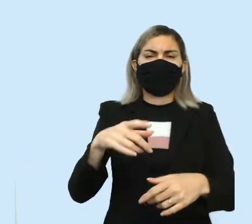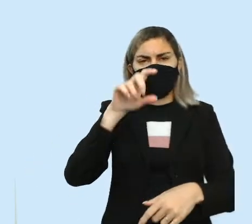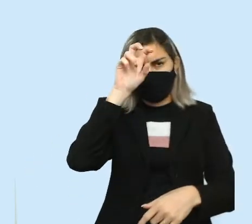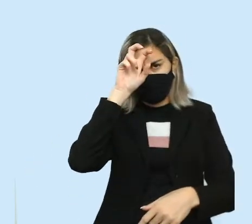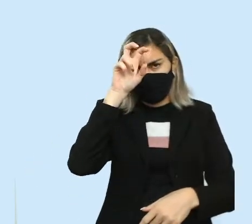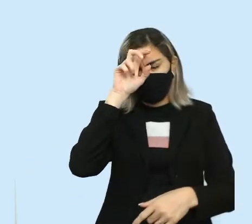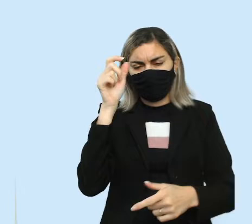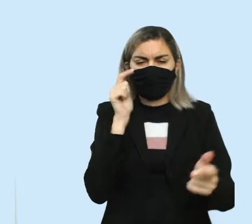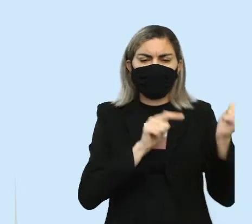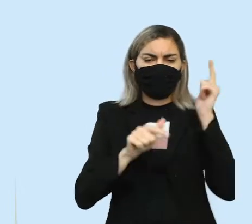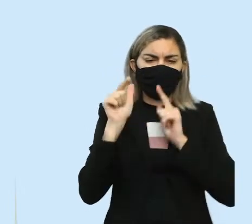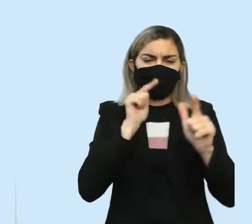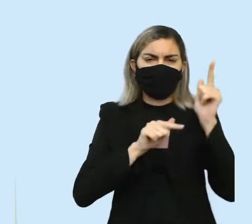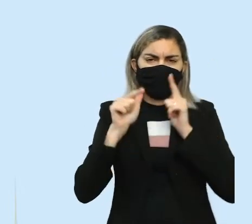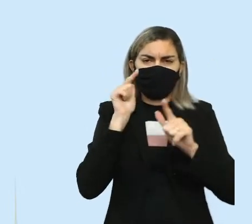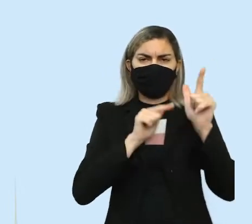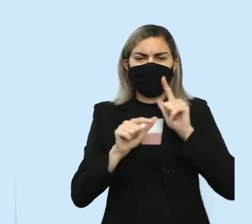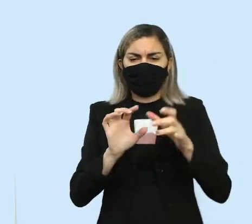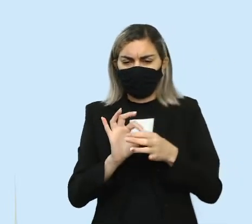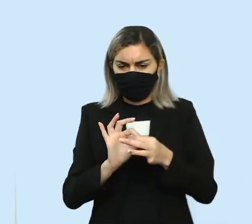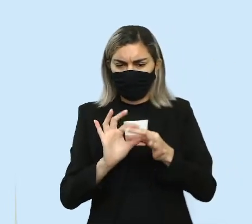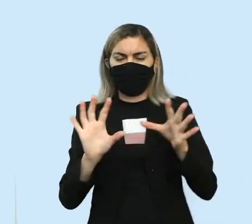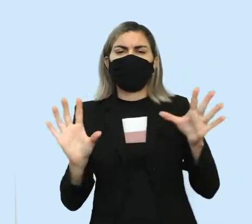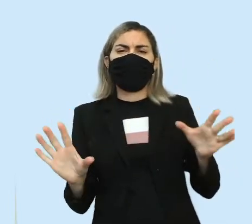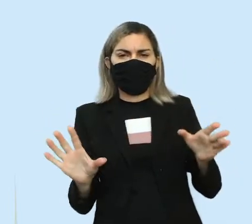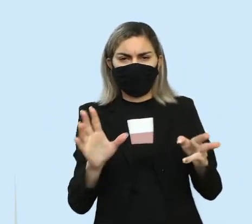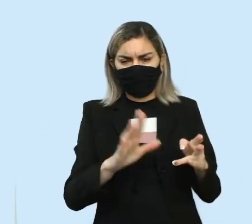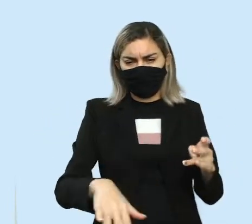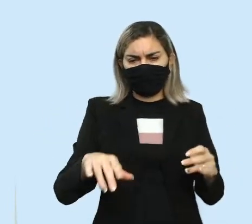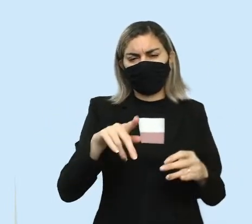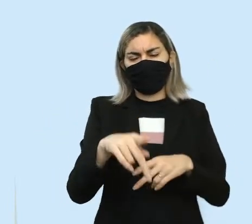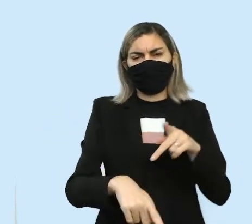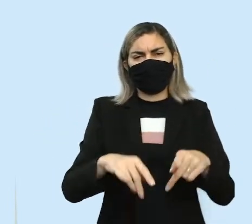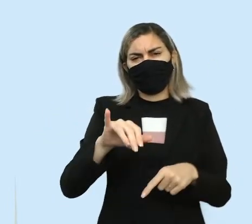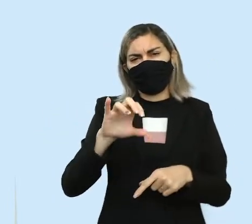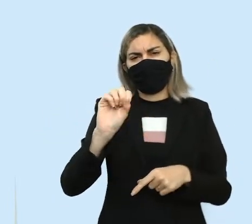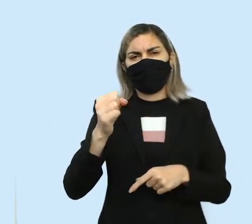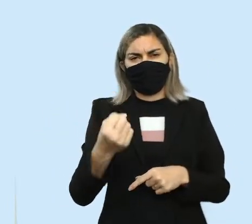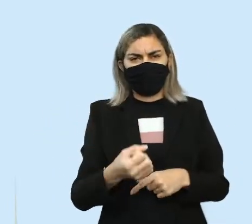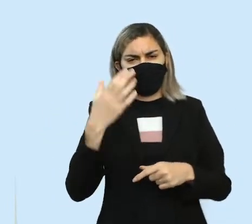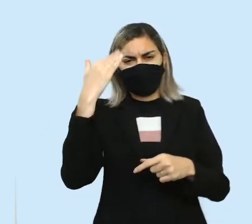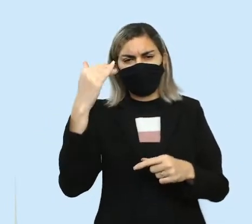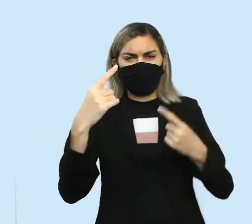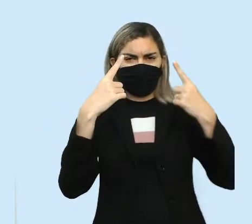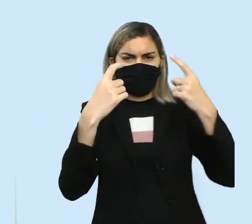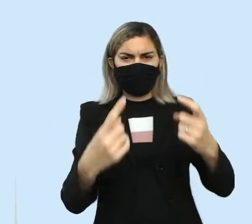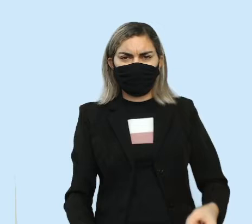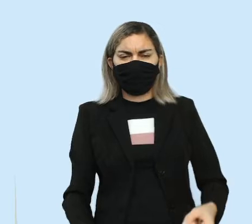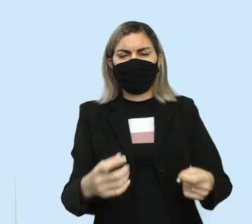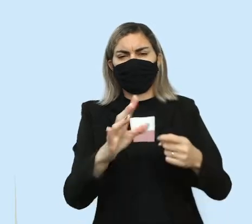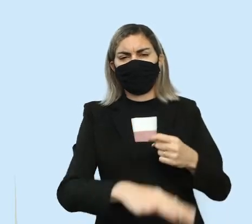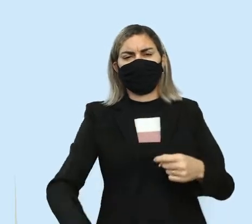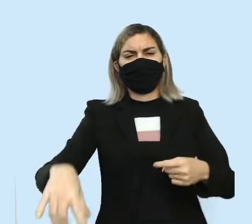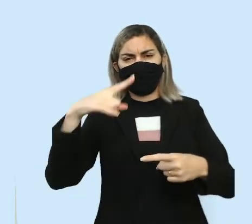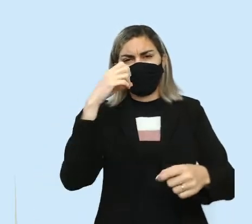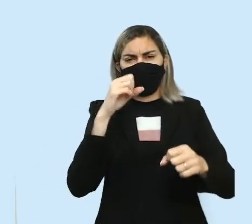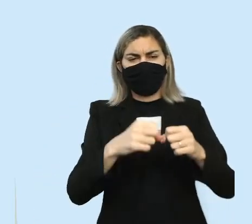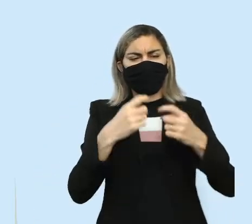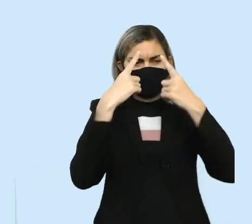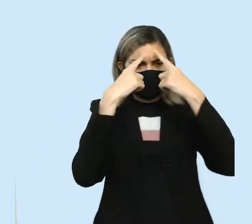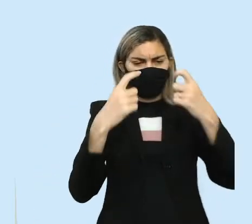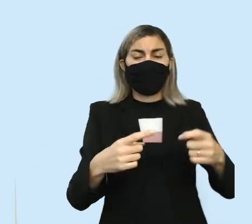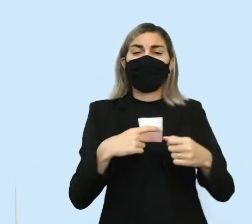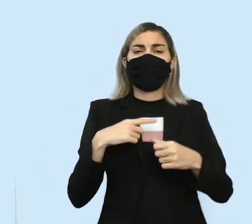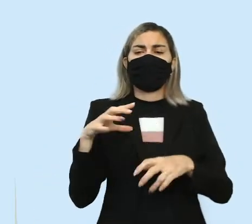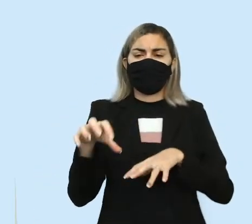egípcios conseguiram se livrar, vamos chamar assim, do povo Ixo, famoso pela sua violência, né? Era um povo extremamente violento,